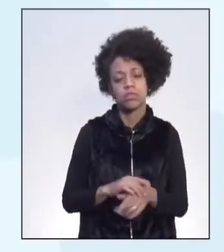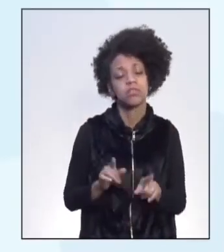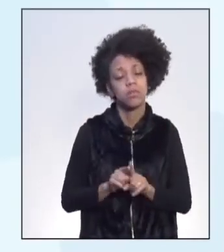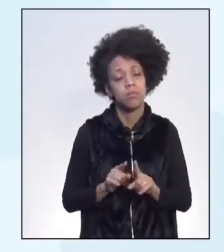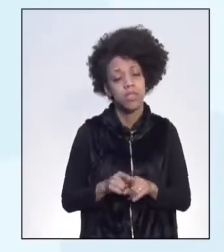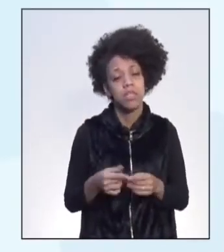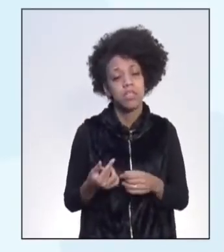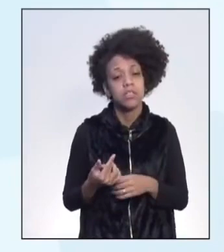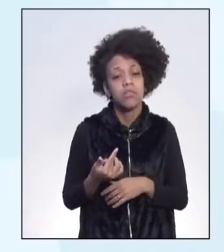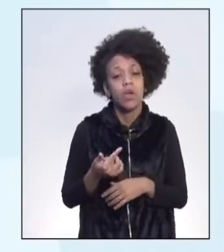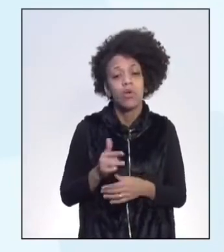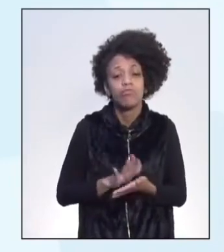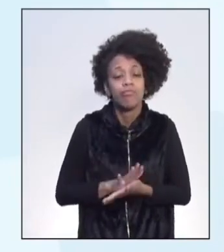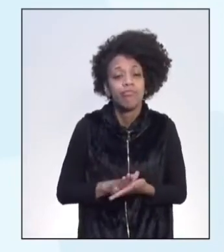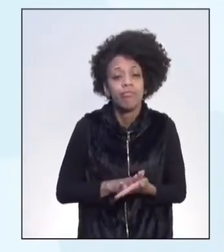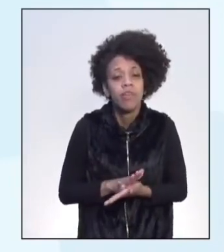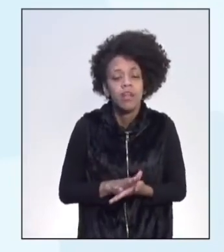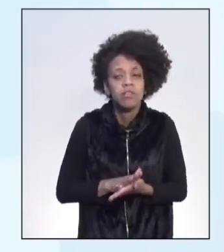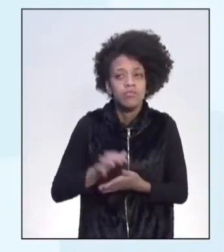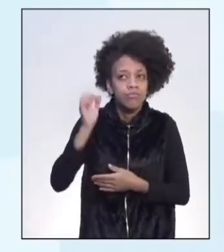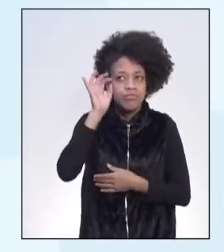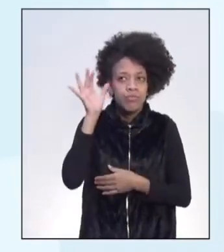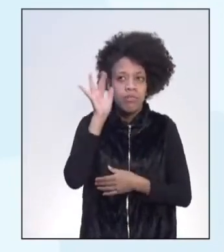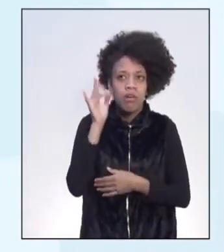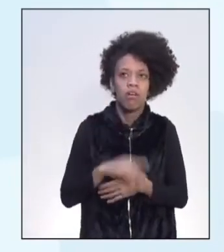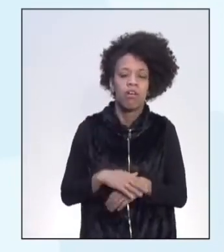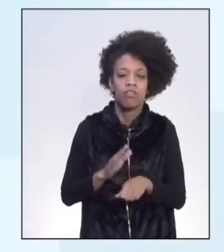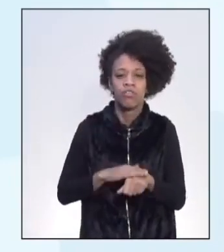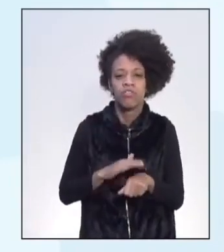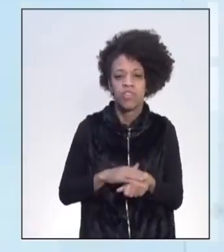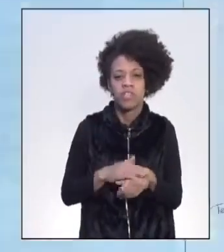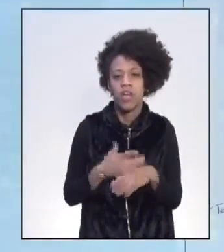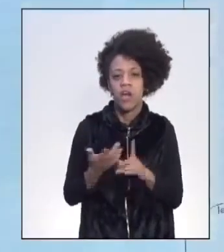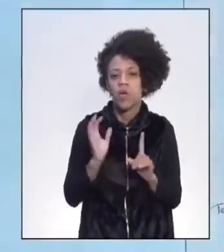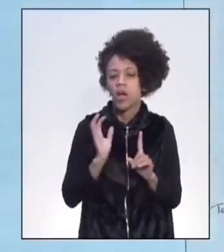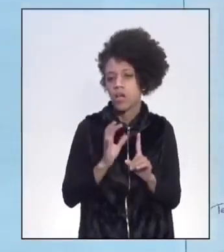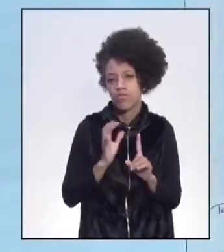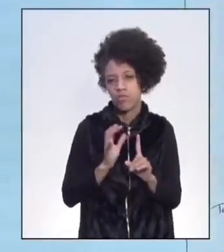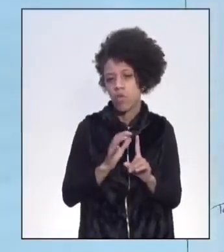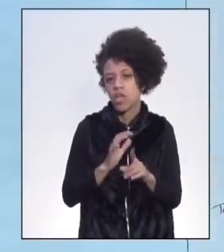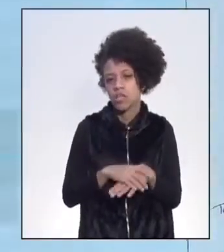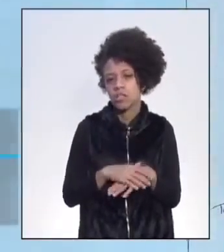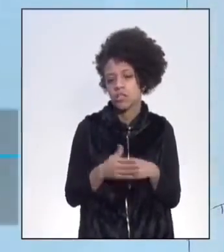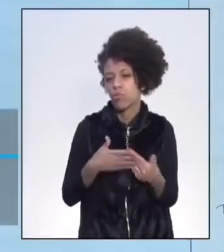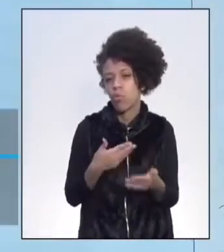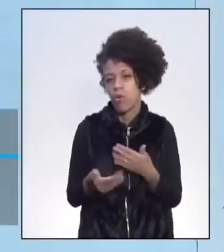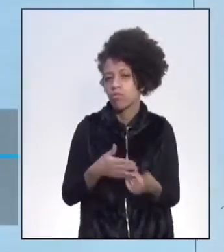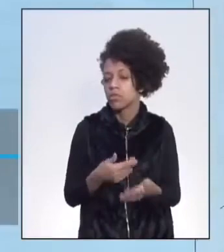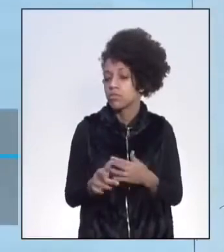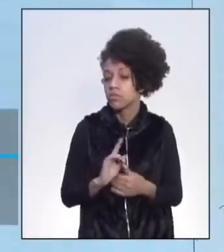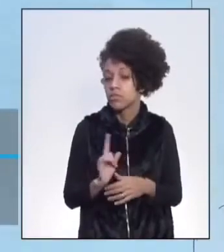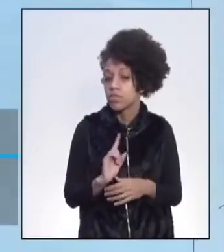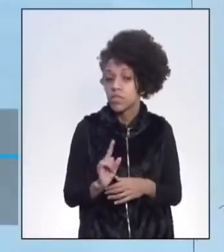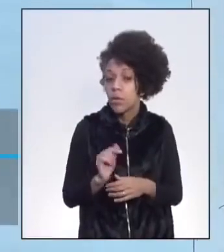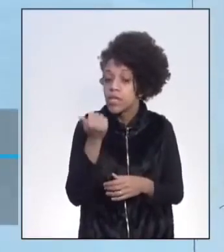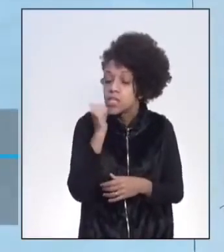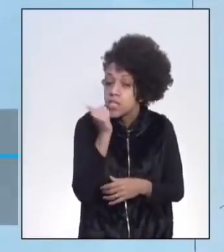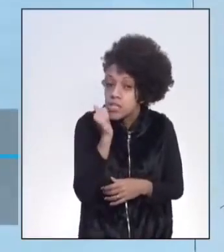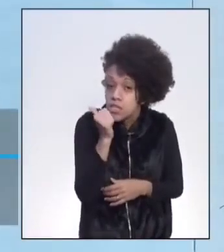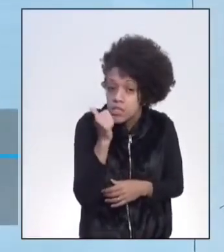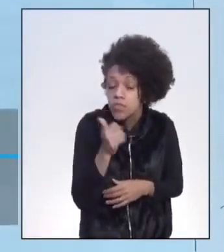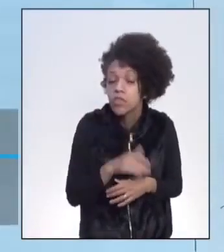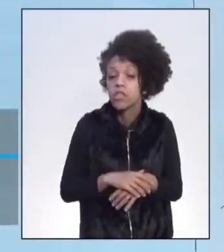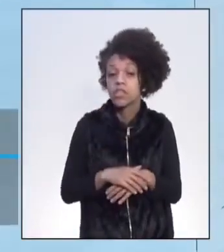que aqui não tem nenhuma ideia de se fazer qualquer apologia, qualquer coisa, que é simplesmente uma questão científica